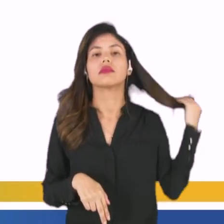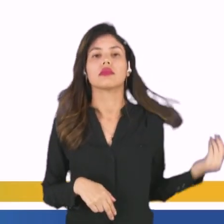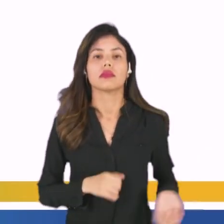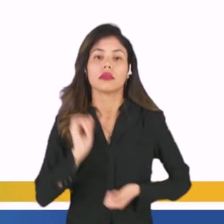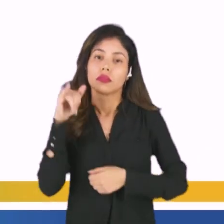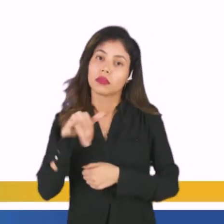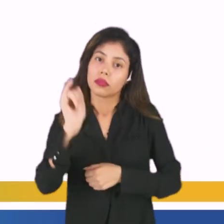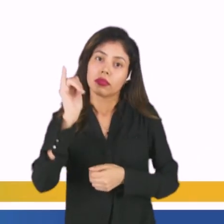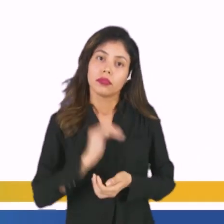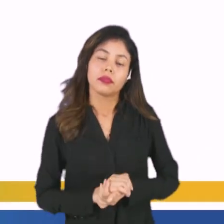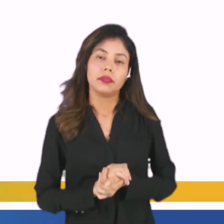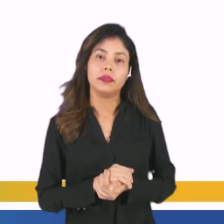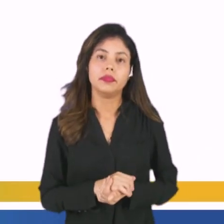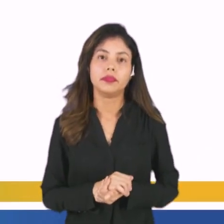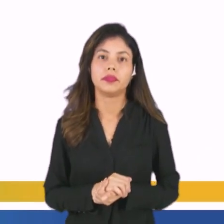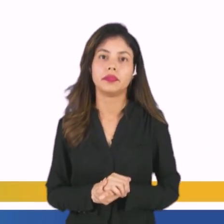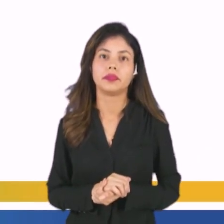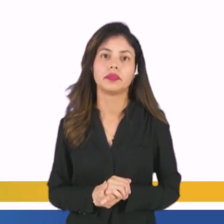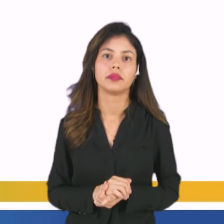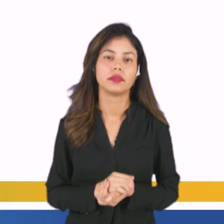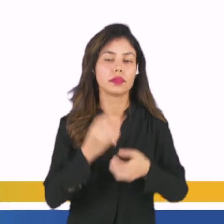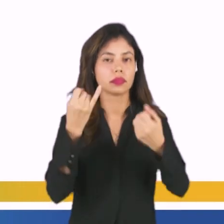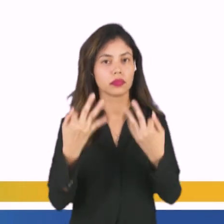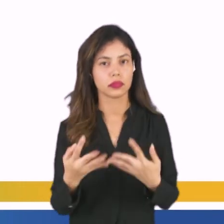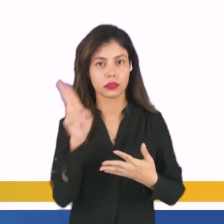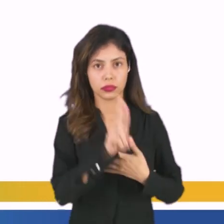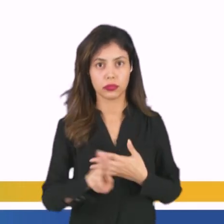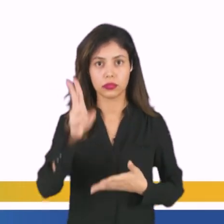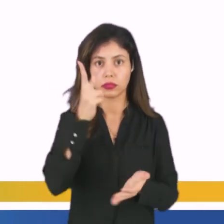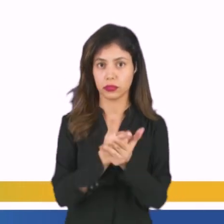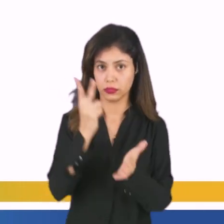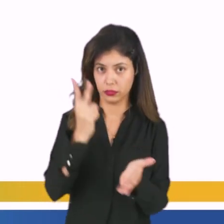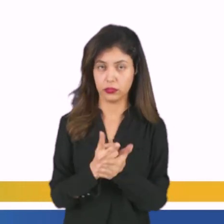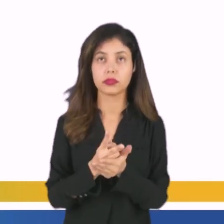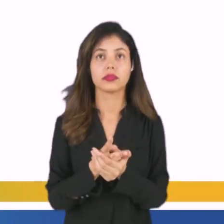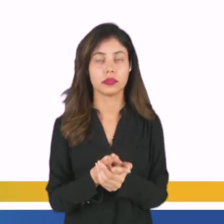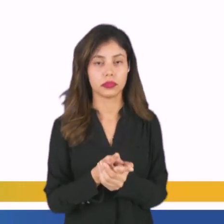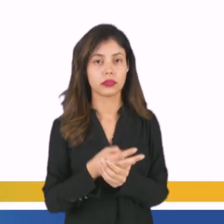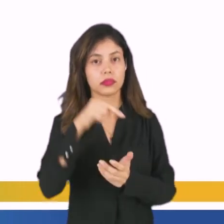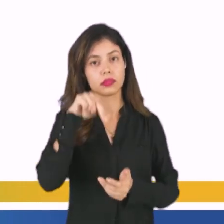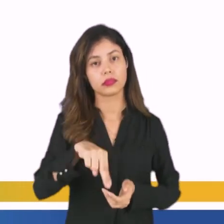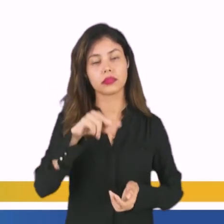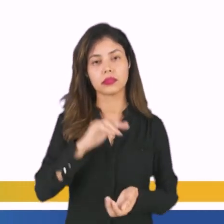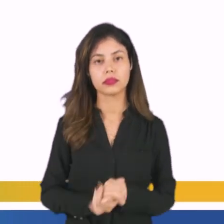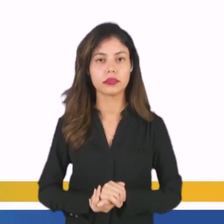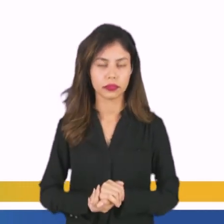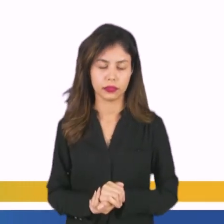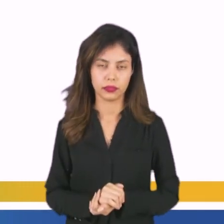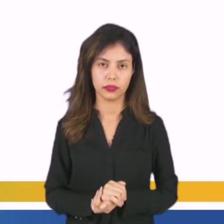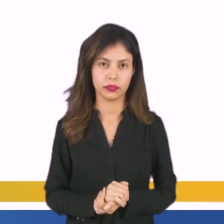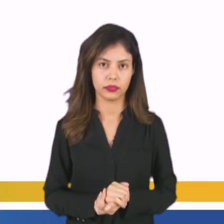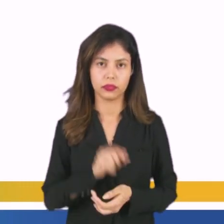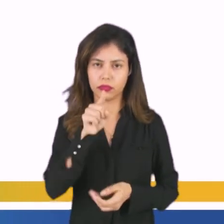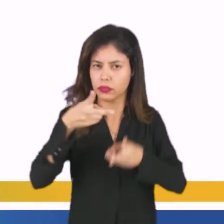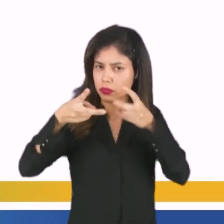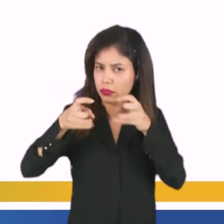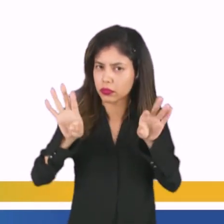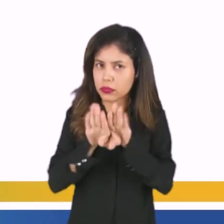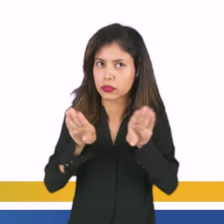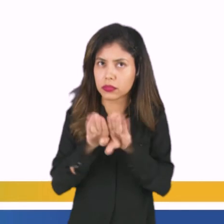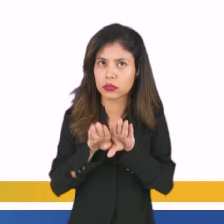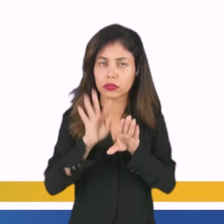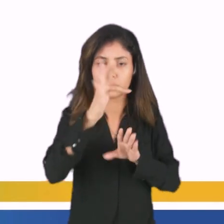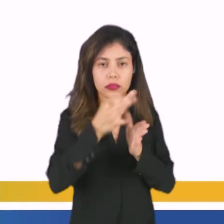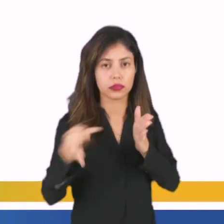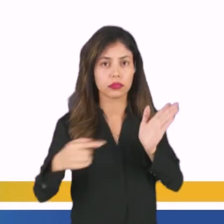de y, que nós utilizamos comumente. Só que aqui nós vamos substituir por a n. Então, vocês percebam